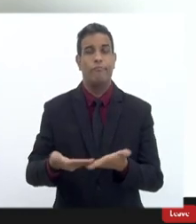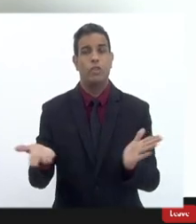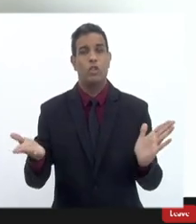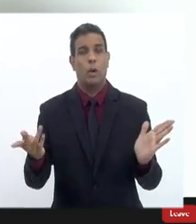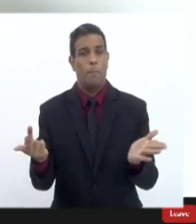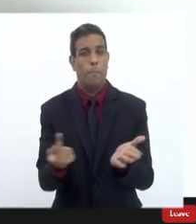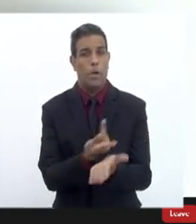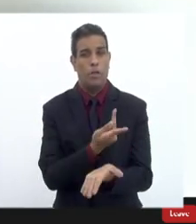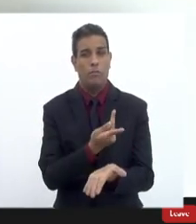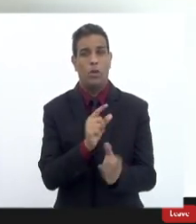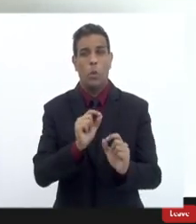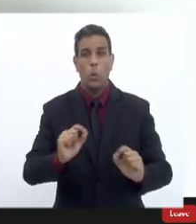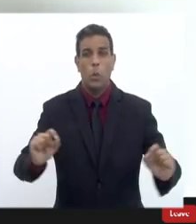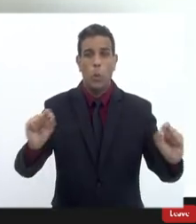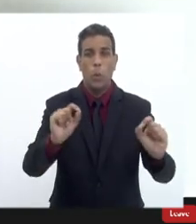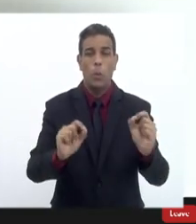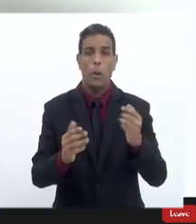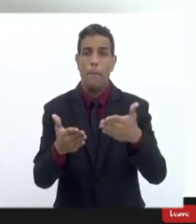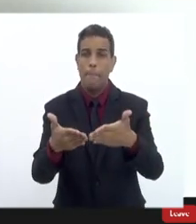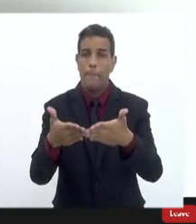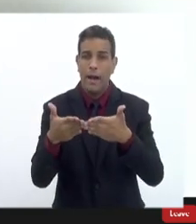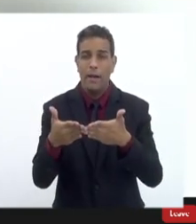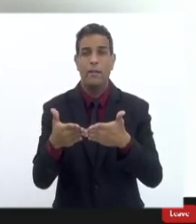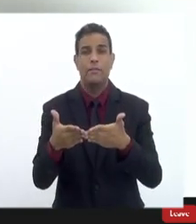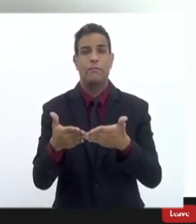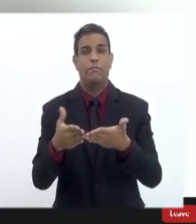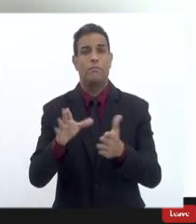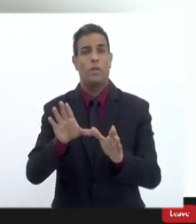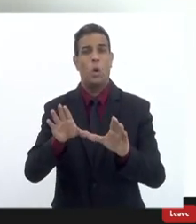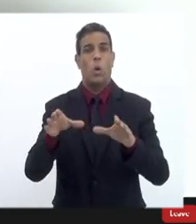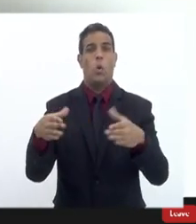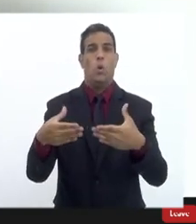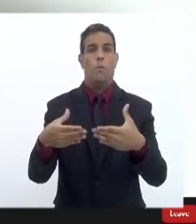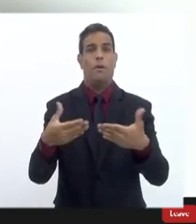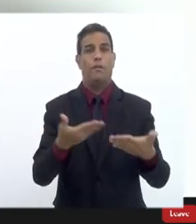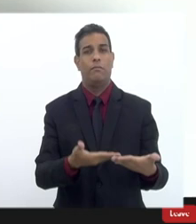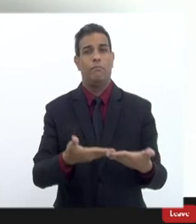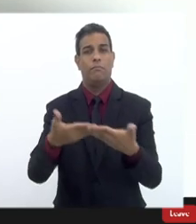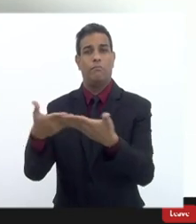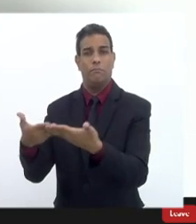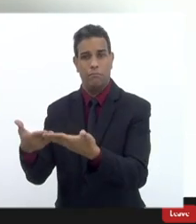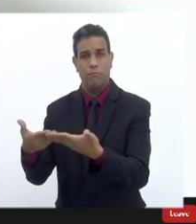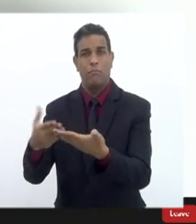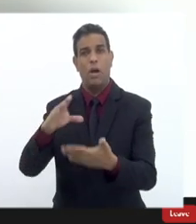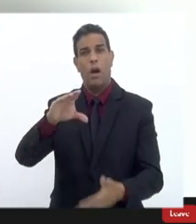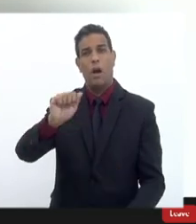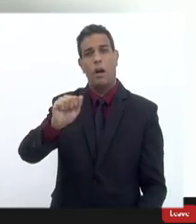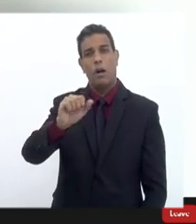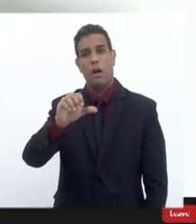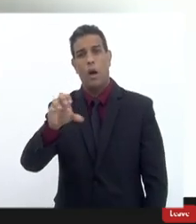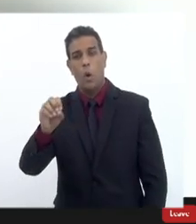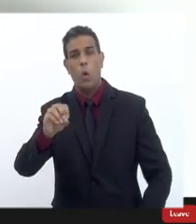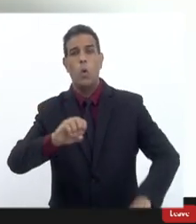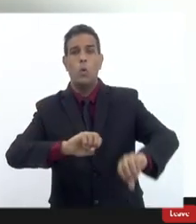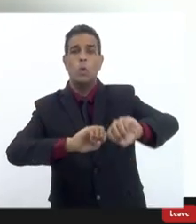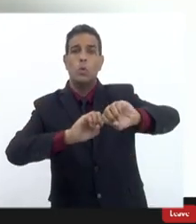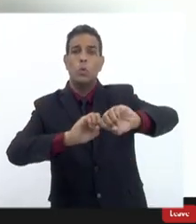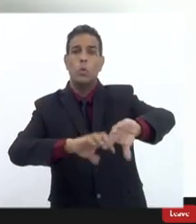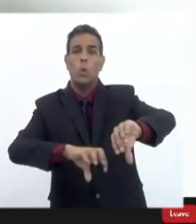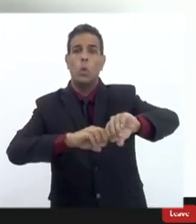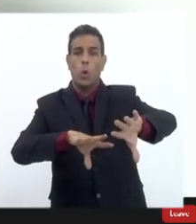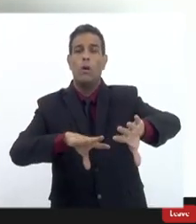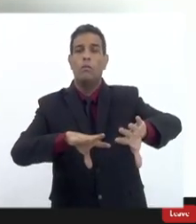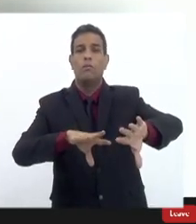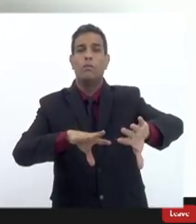Então, peço, inclusive, né, a comissão que encaminhe ao CAU Educação o documento, o relatório, para que a